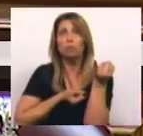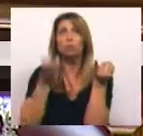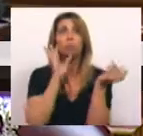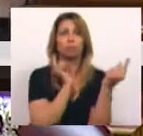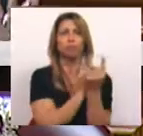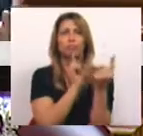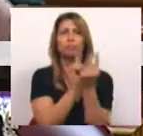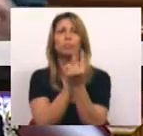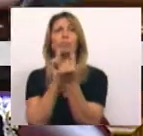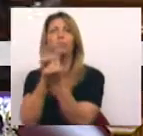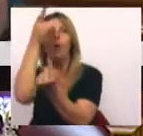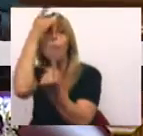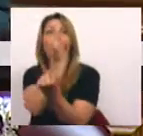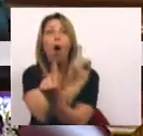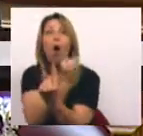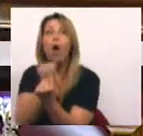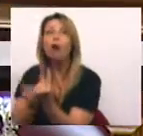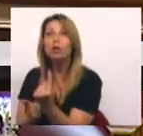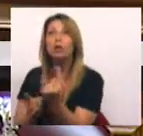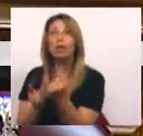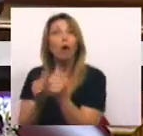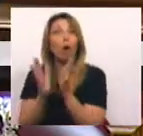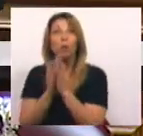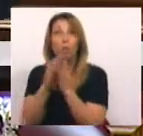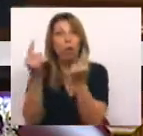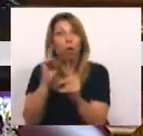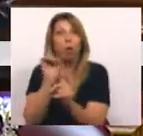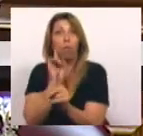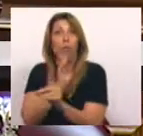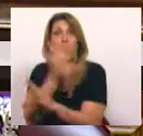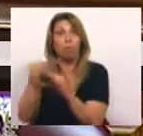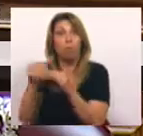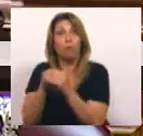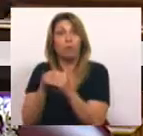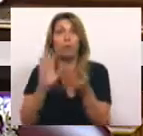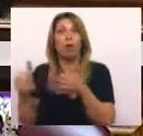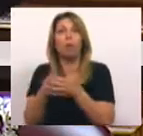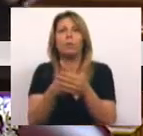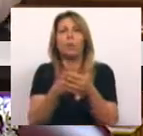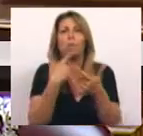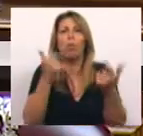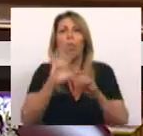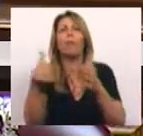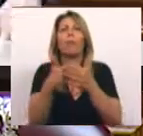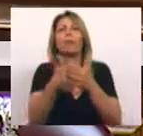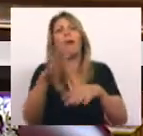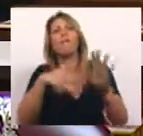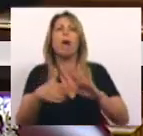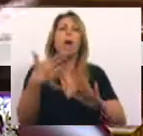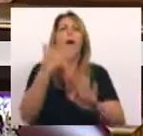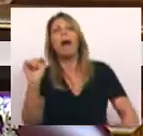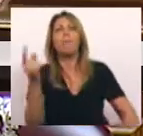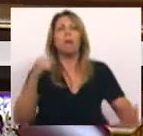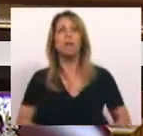que houver para participar neste processo. Não pode ser daqueles processos feitos à pressa,